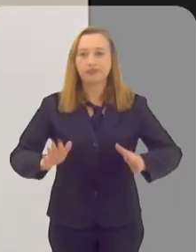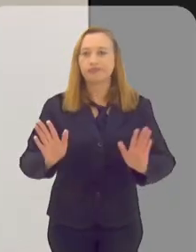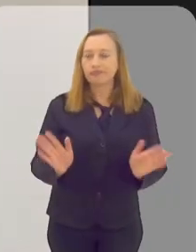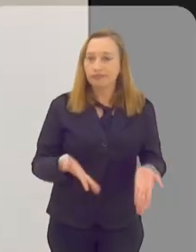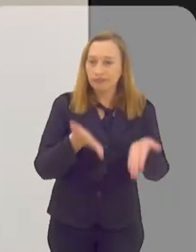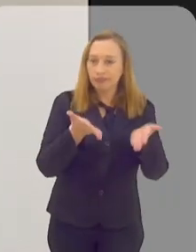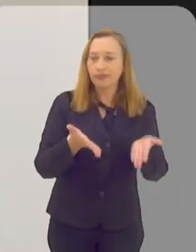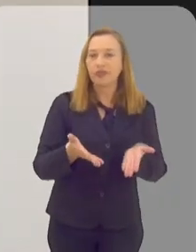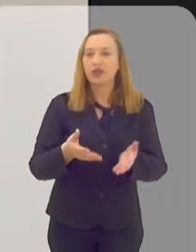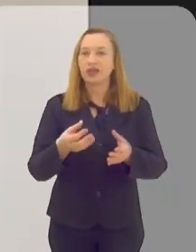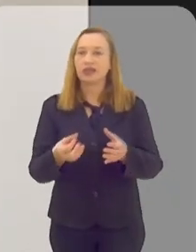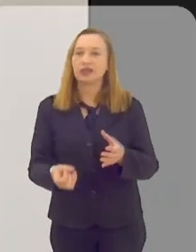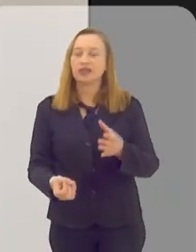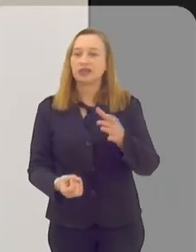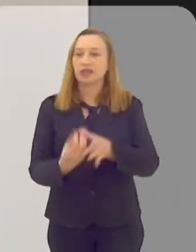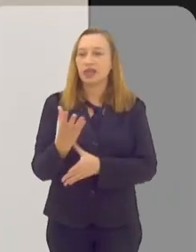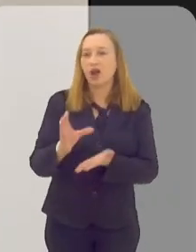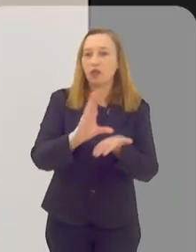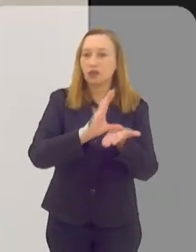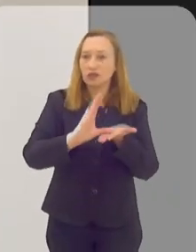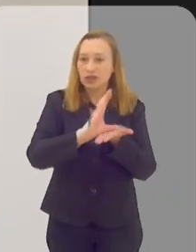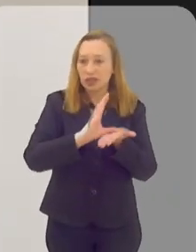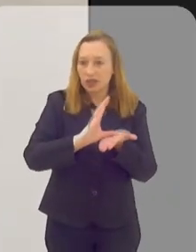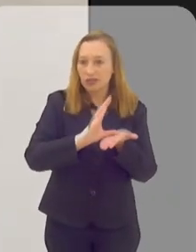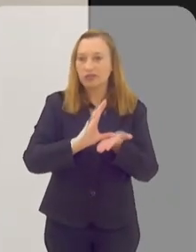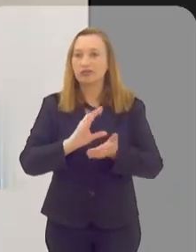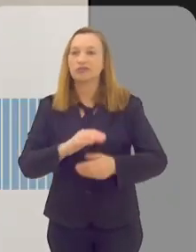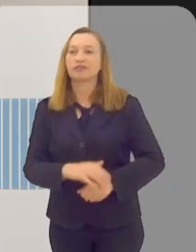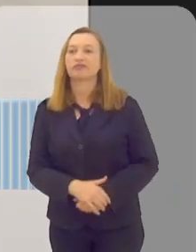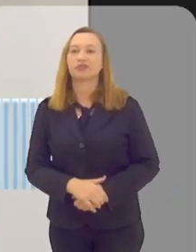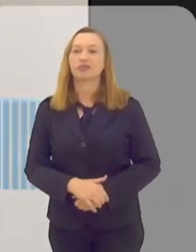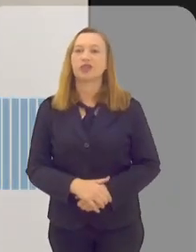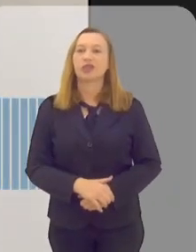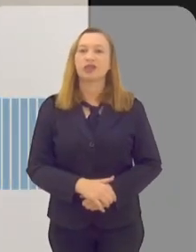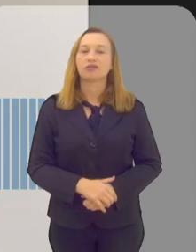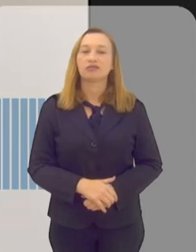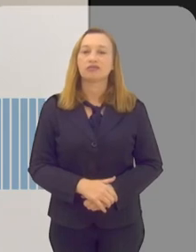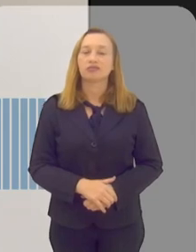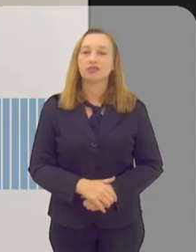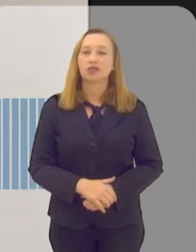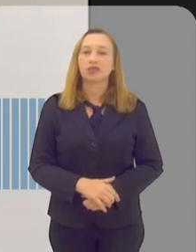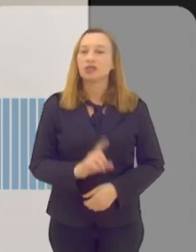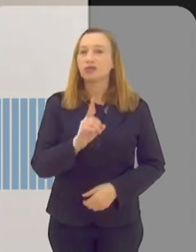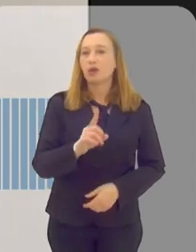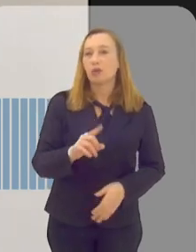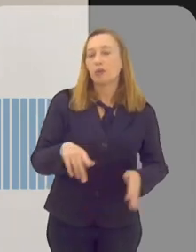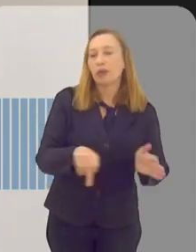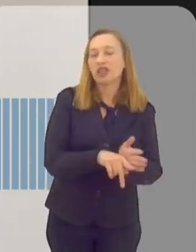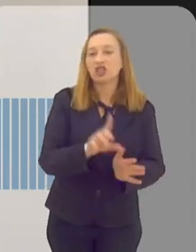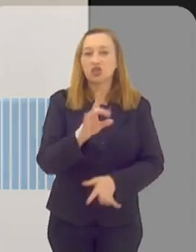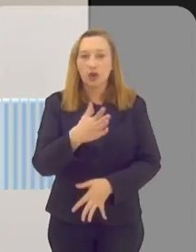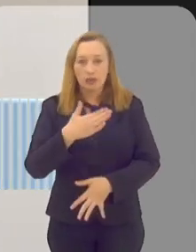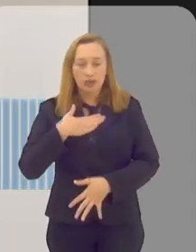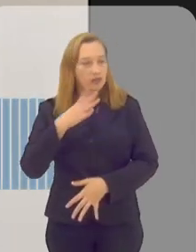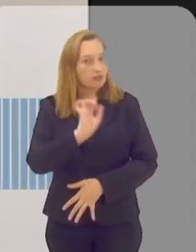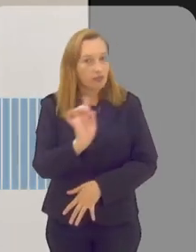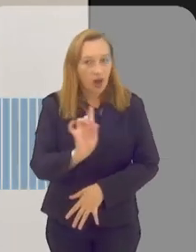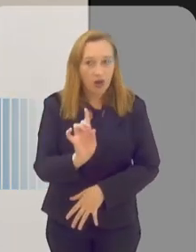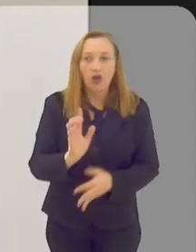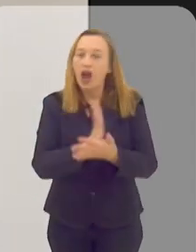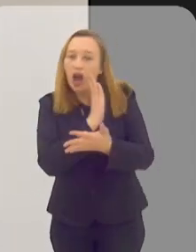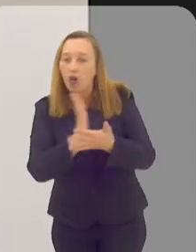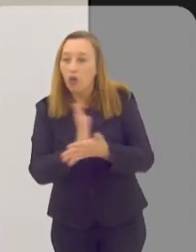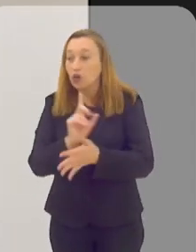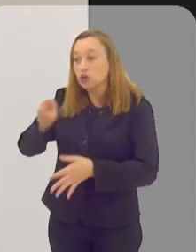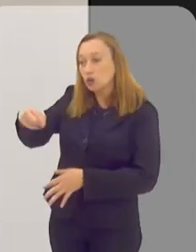Então, essa iniciativa, né, de montar o conselho veio aí, não só, não partiu só de mim, mas